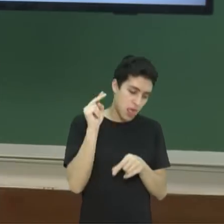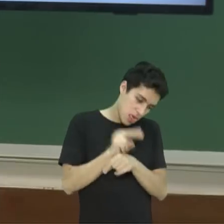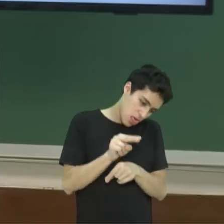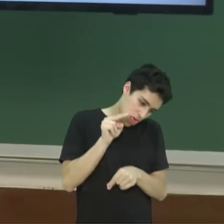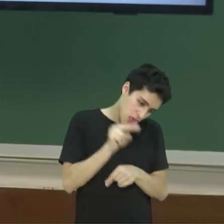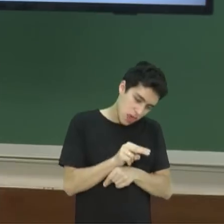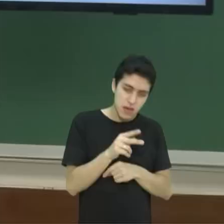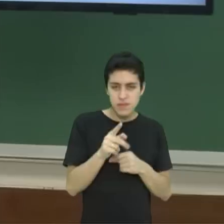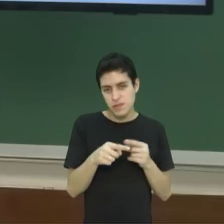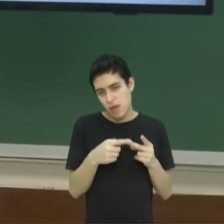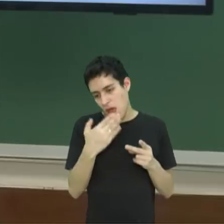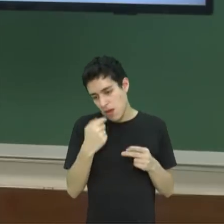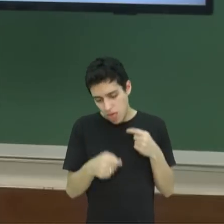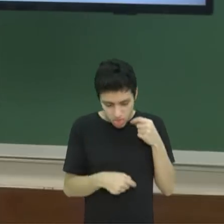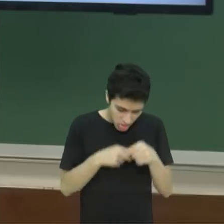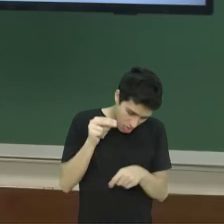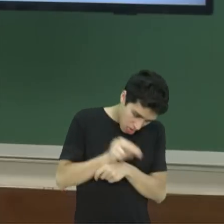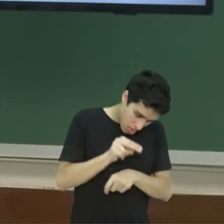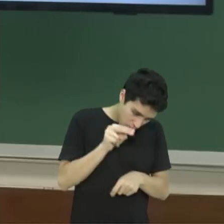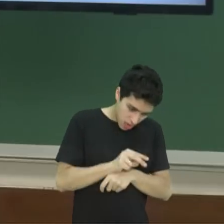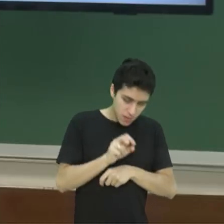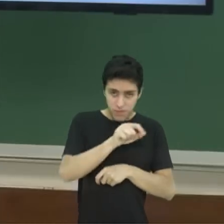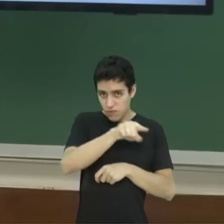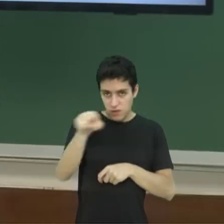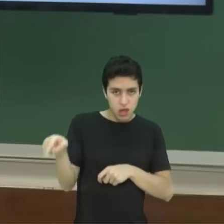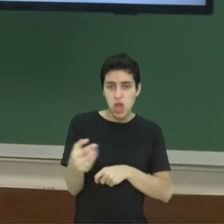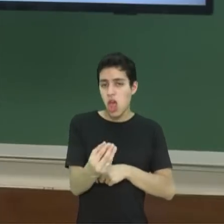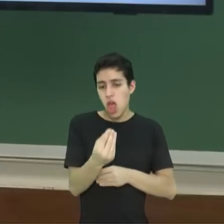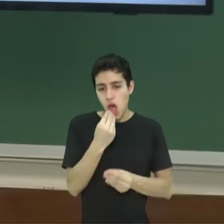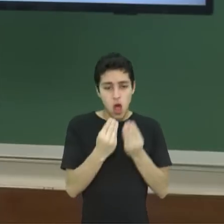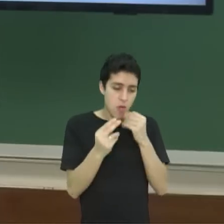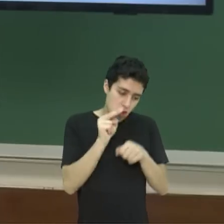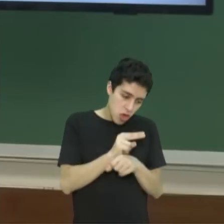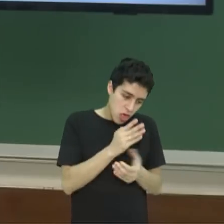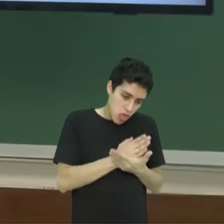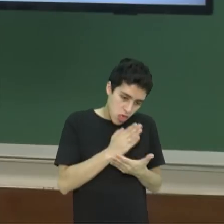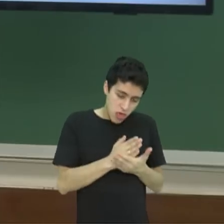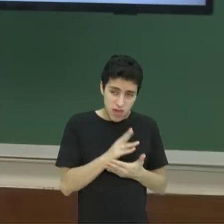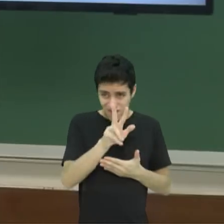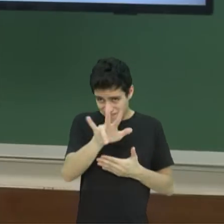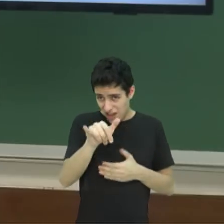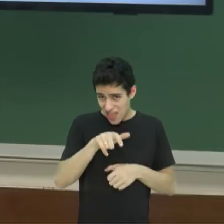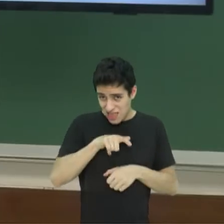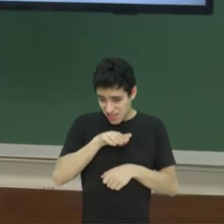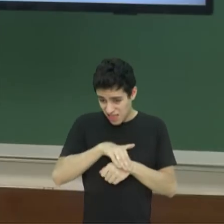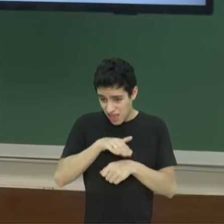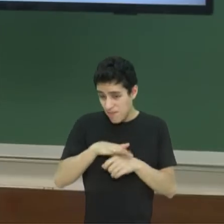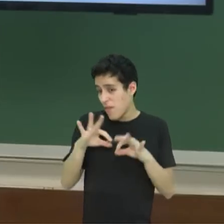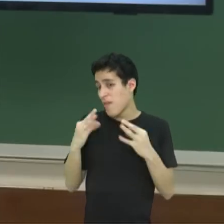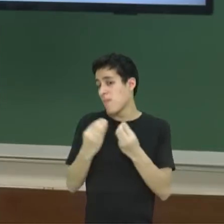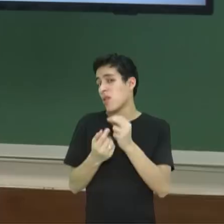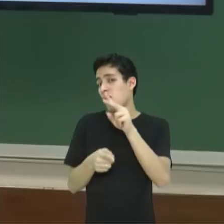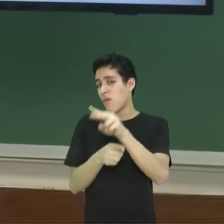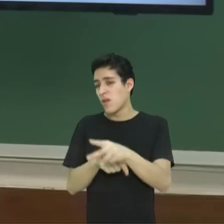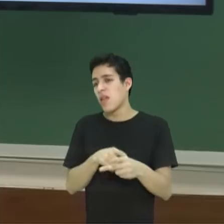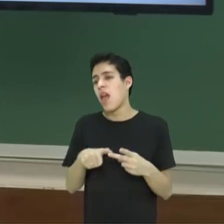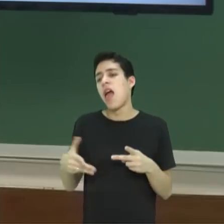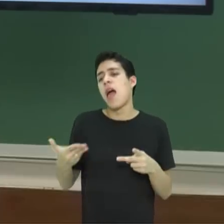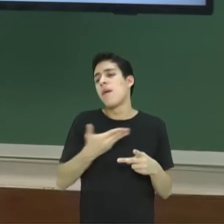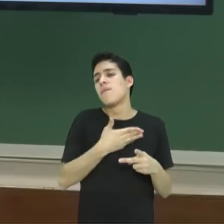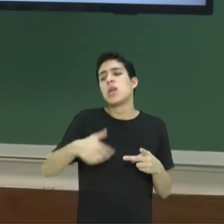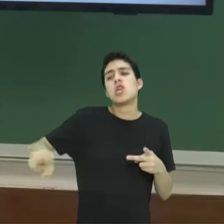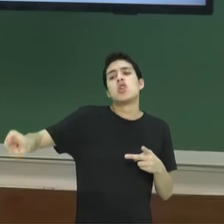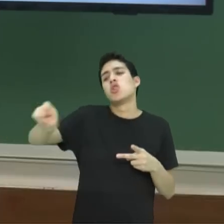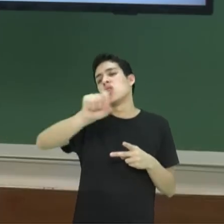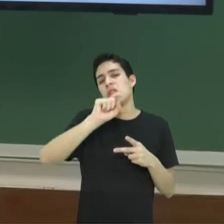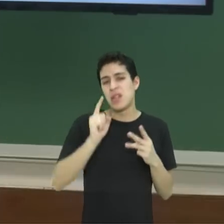exemplo, cuidado com a alimentação, se você é aquela pessoa que só pensa nisso, você vai ter tempo para cuidar da sua família, dos seus amigos, você